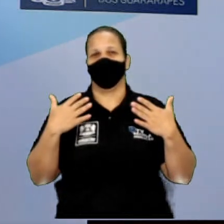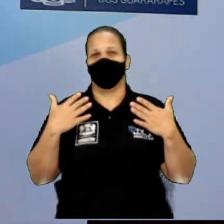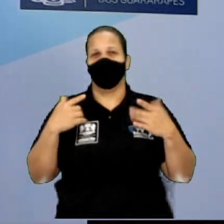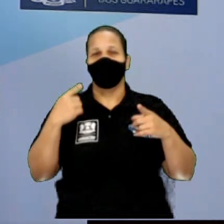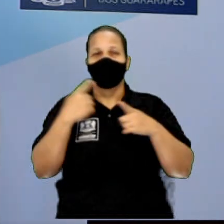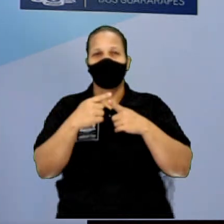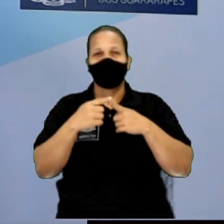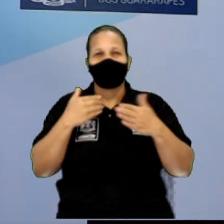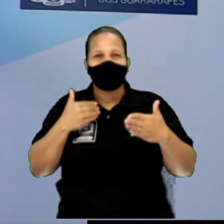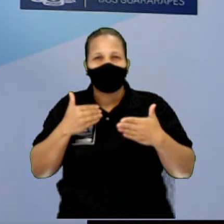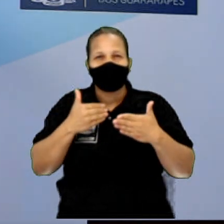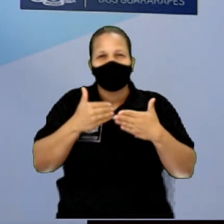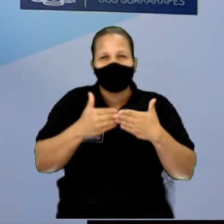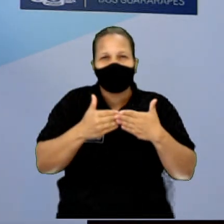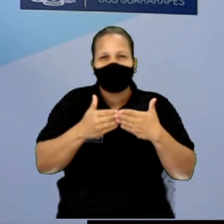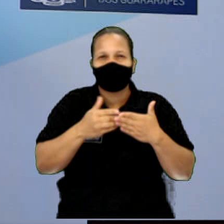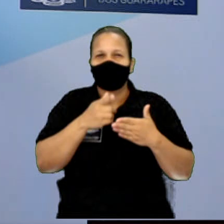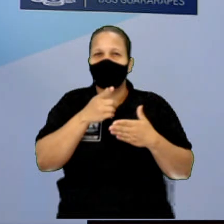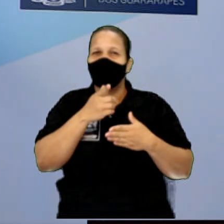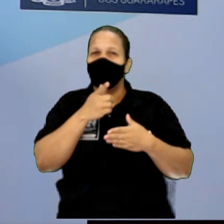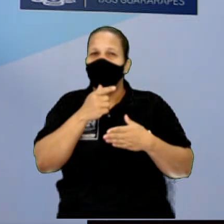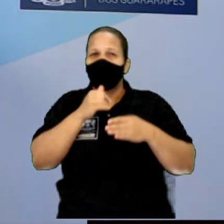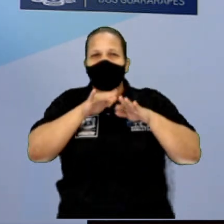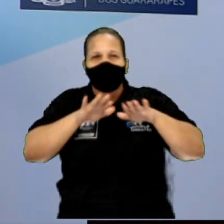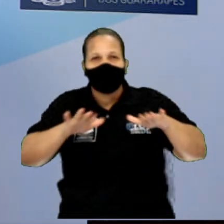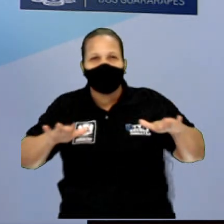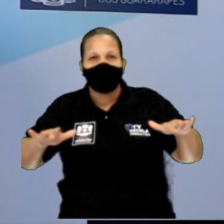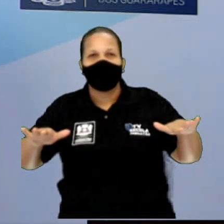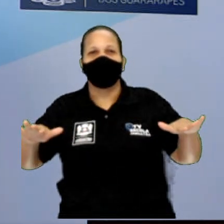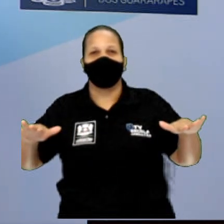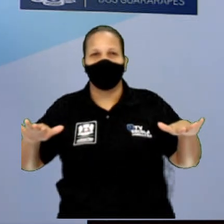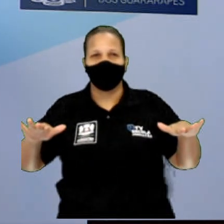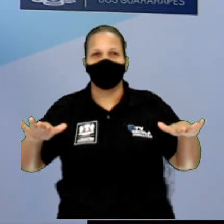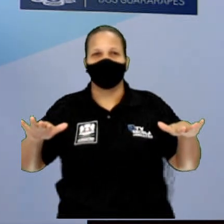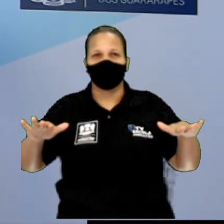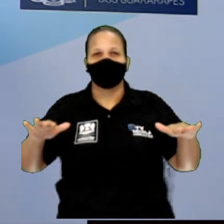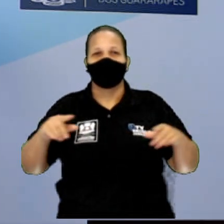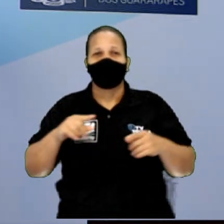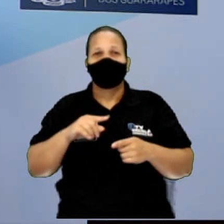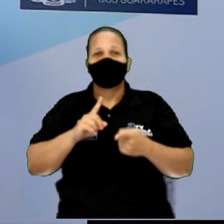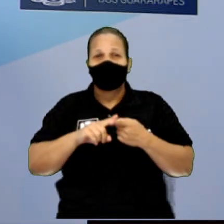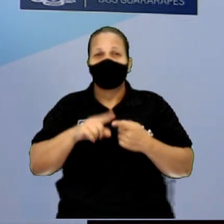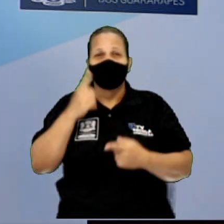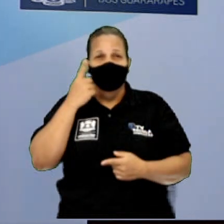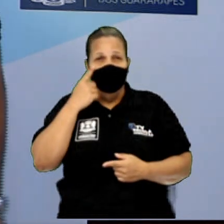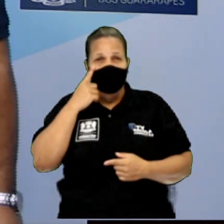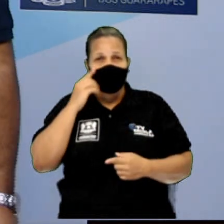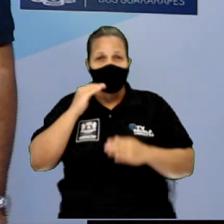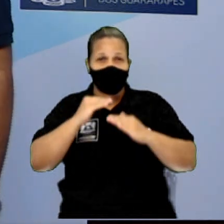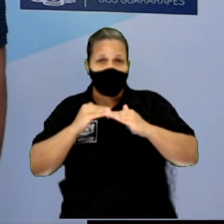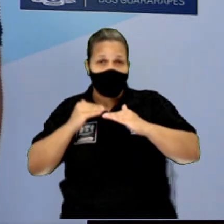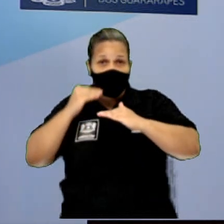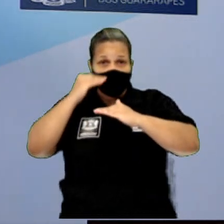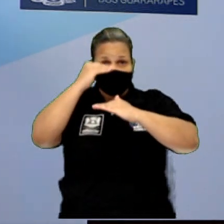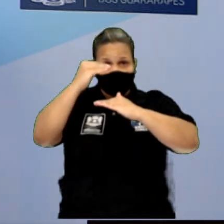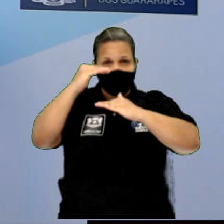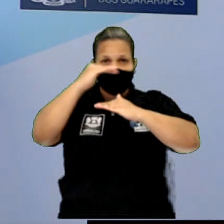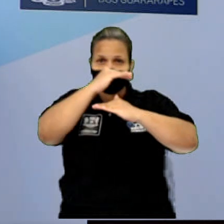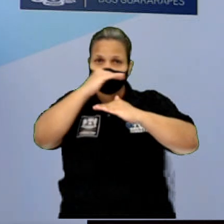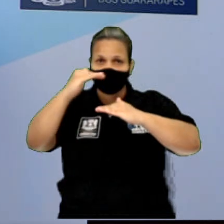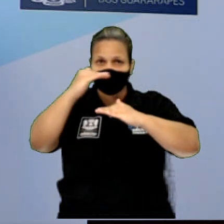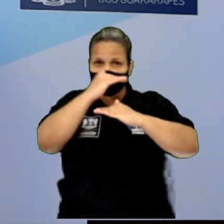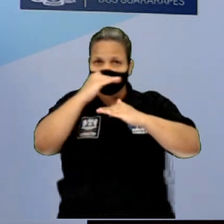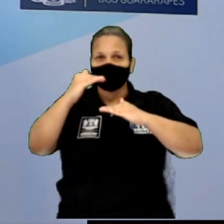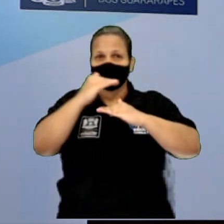mar. Já nessas áreas, no caso aqui no hemisfério norte, acima do Trópico de Câncer e entre o